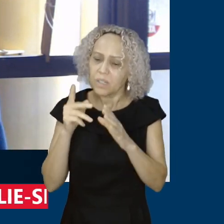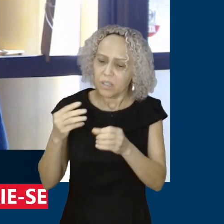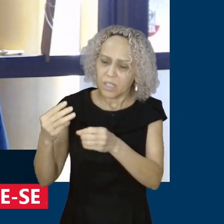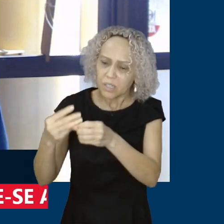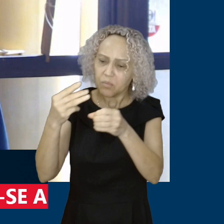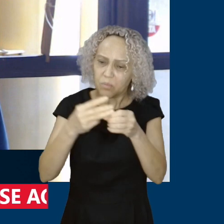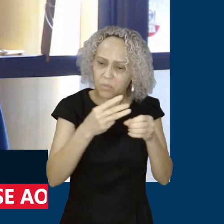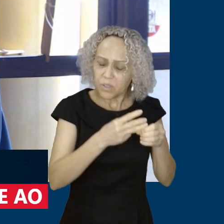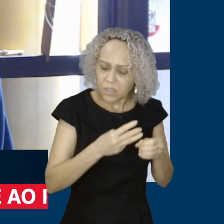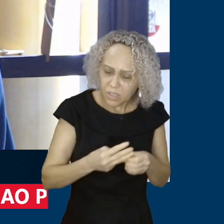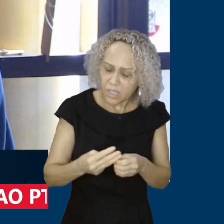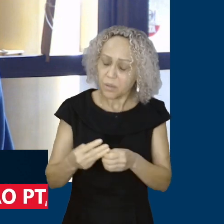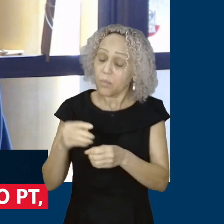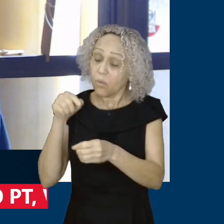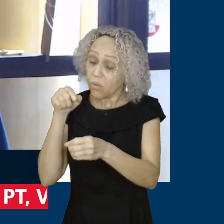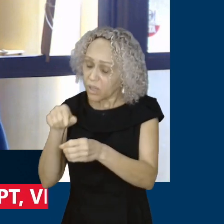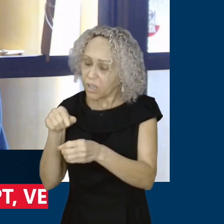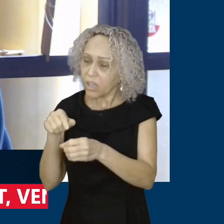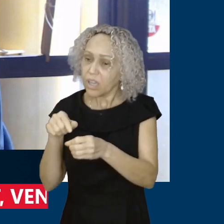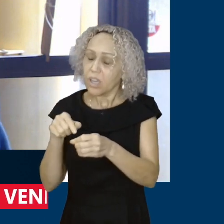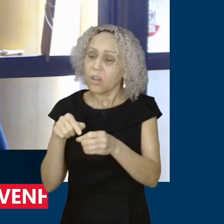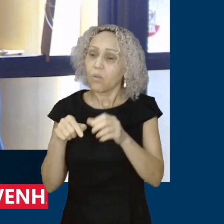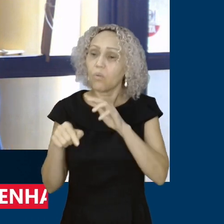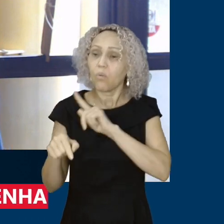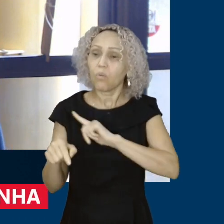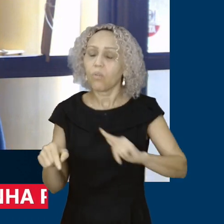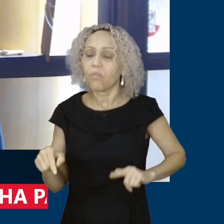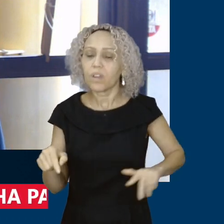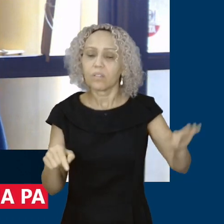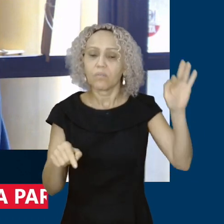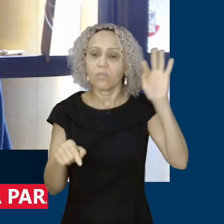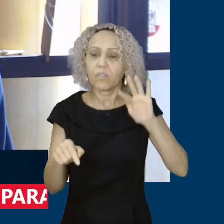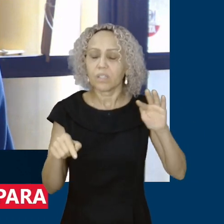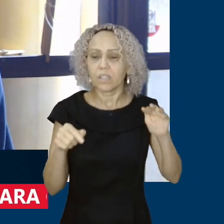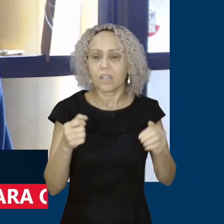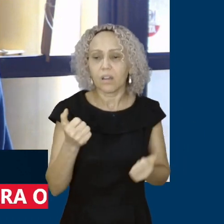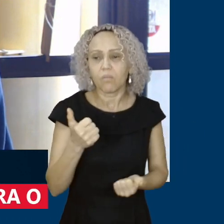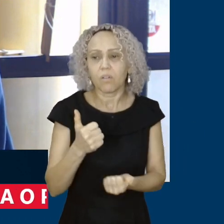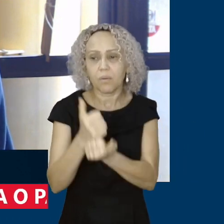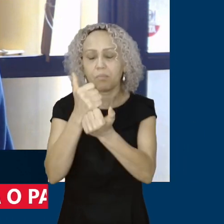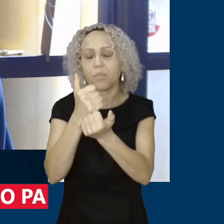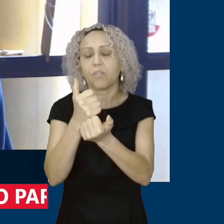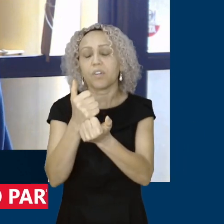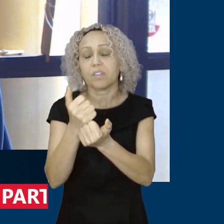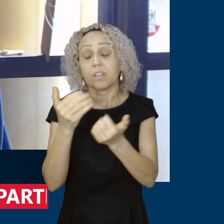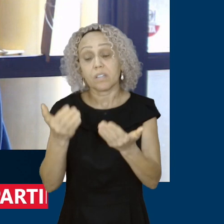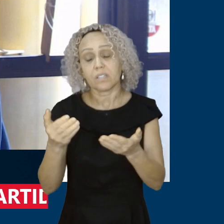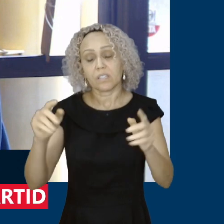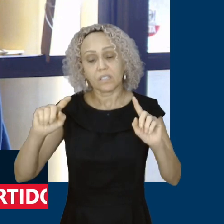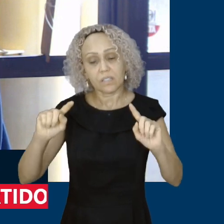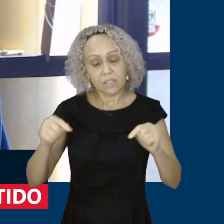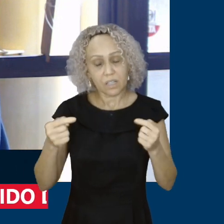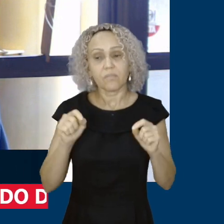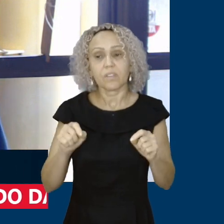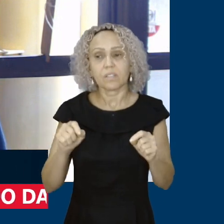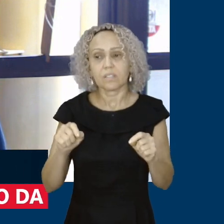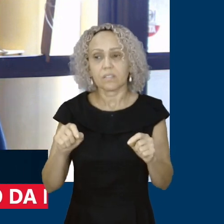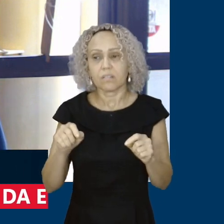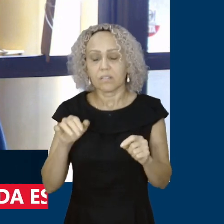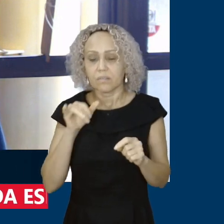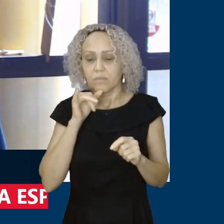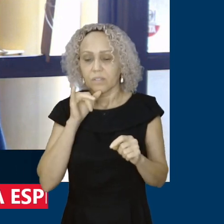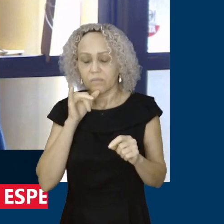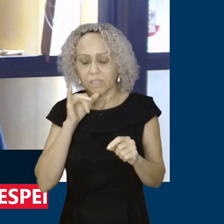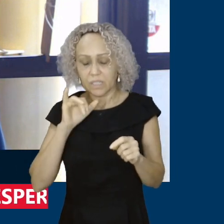com apoio do governo federal, nesse desafio da gente fazer a transição e ter cidades